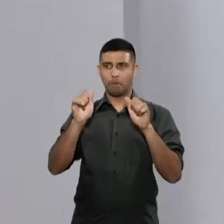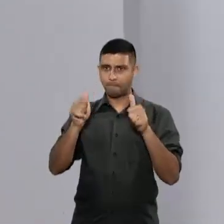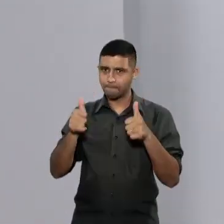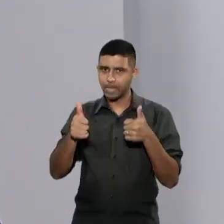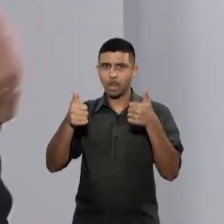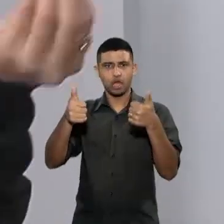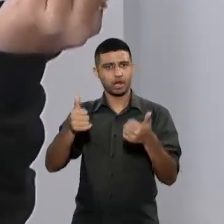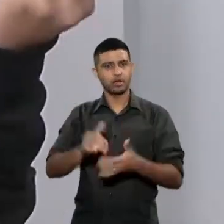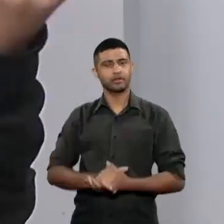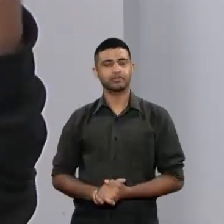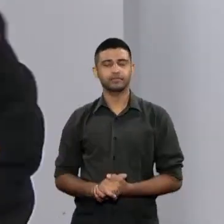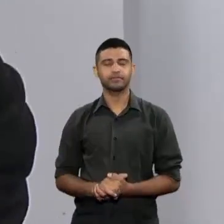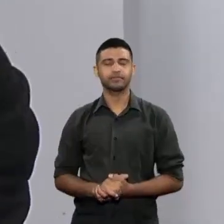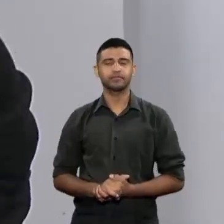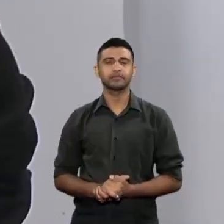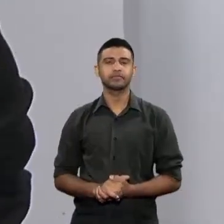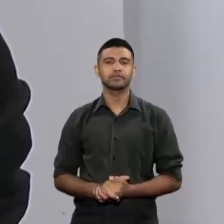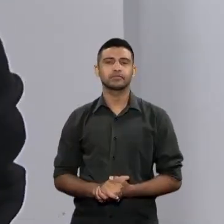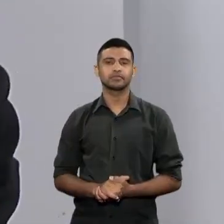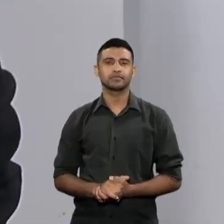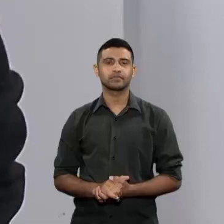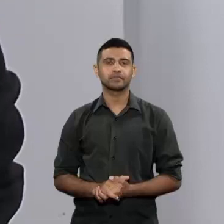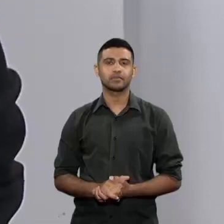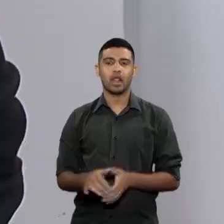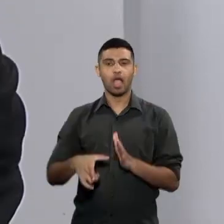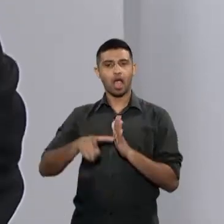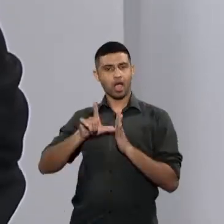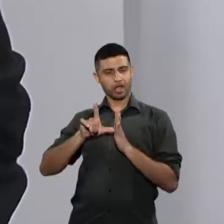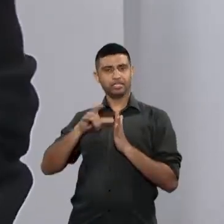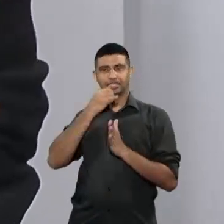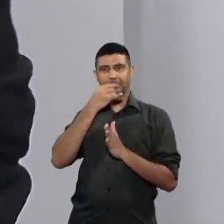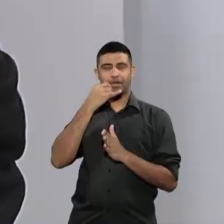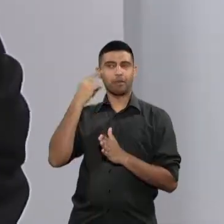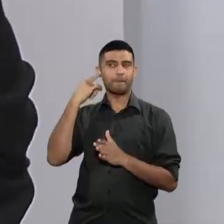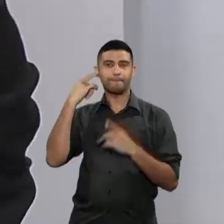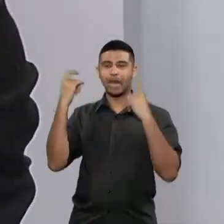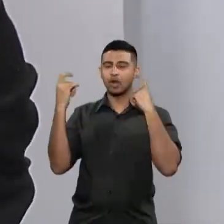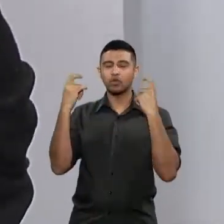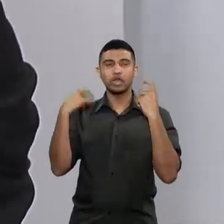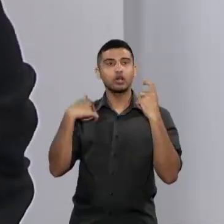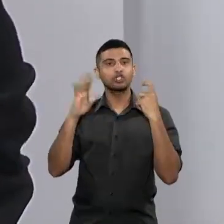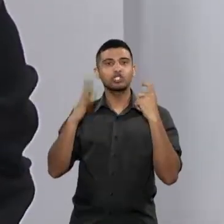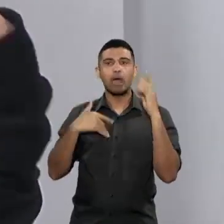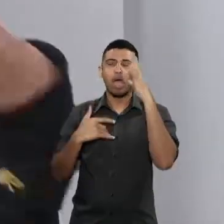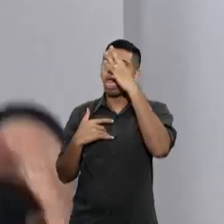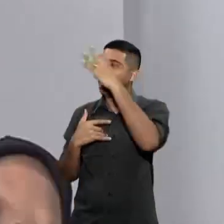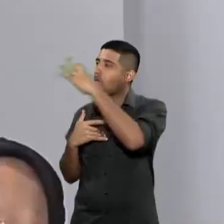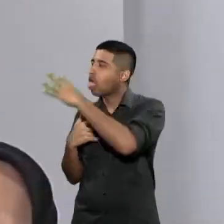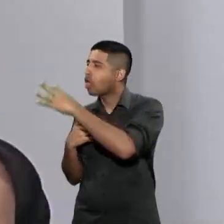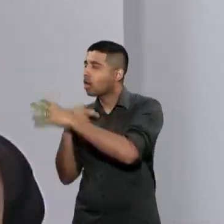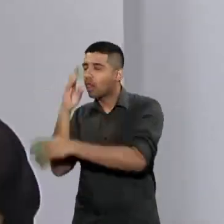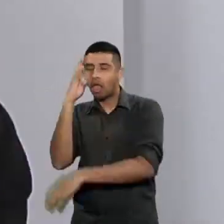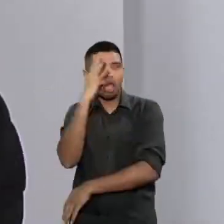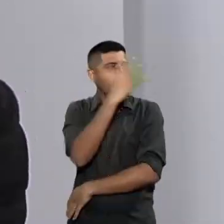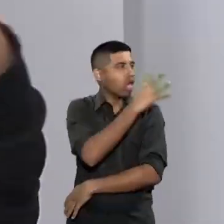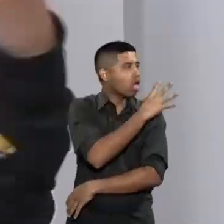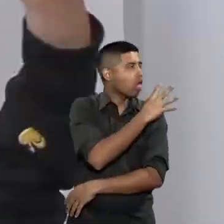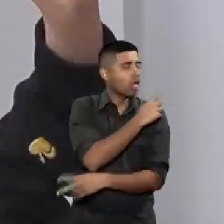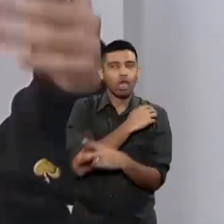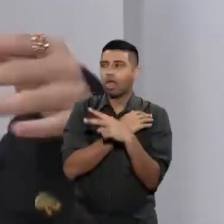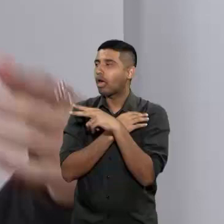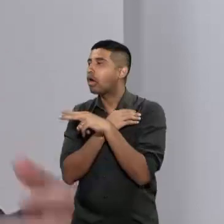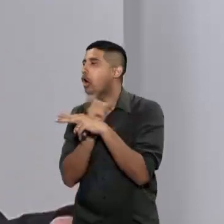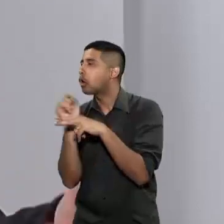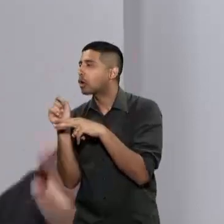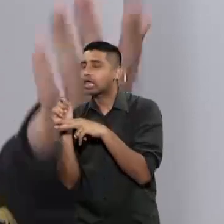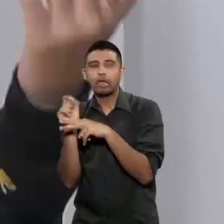bem melhor. Que antes também acontecia qualquer barulhinho, eu já desconcentrava totalmente e já ia pra lá